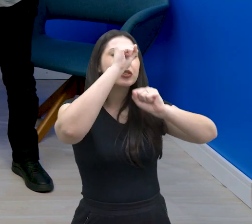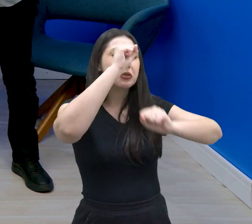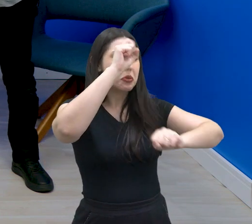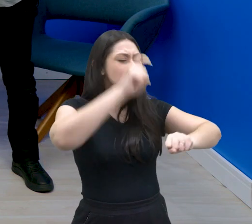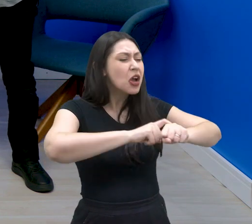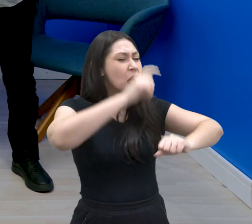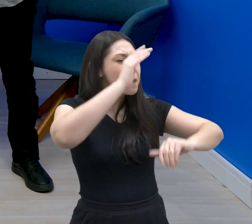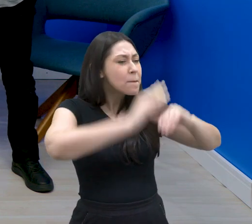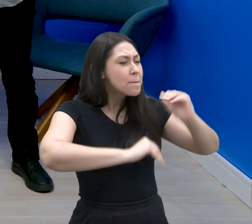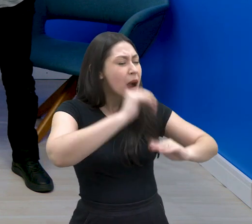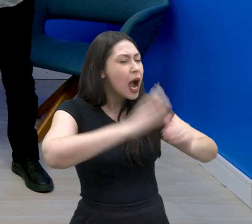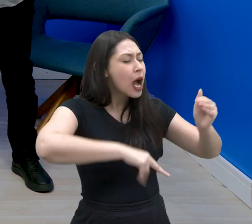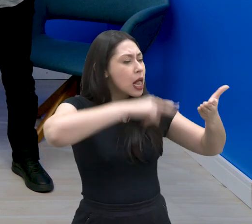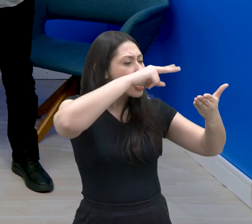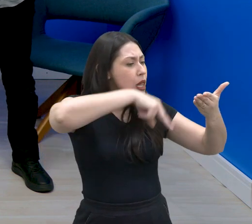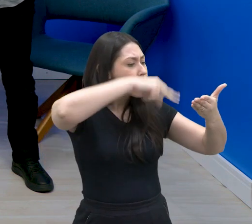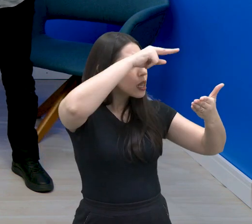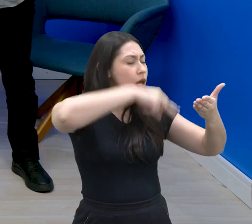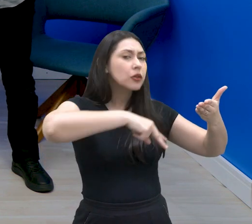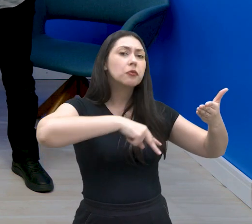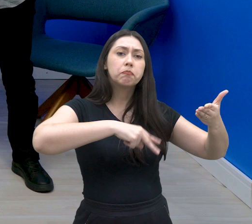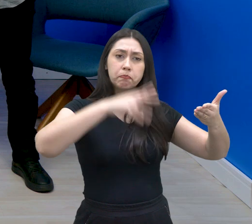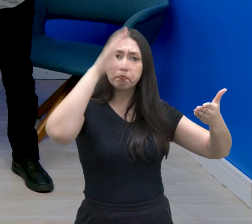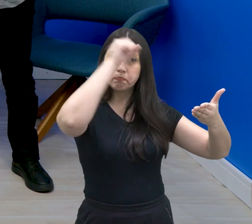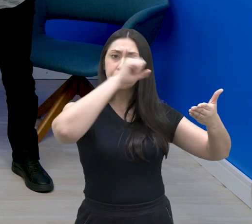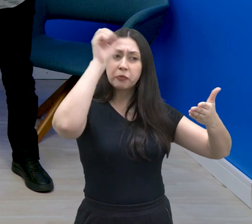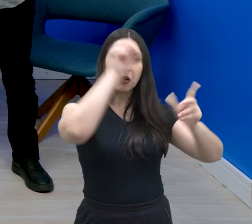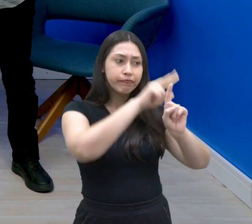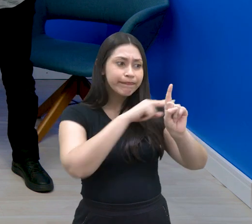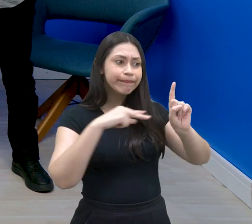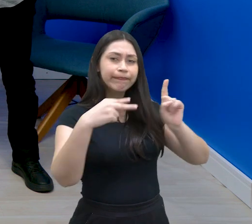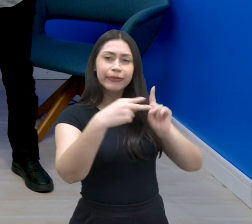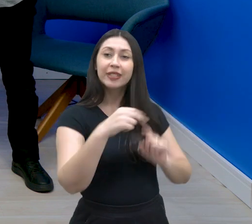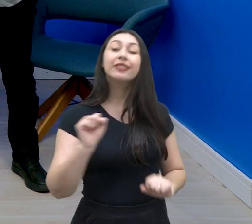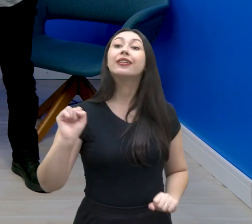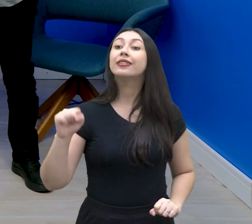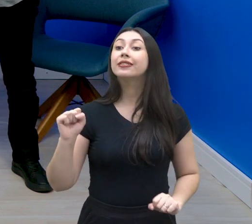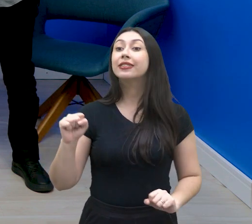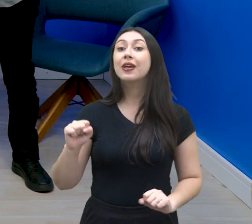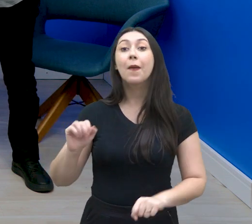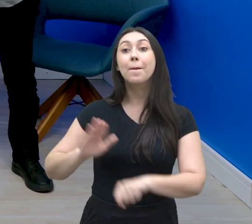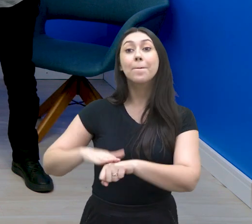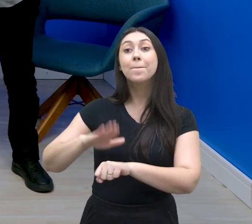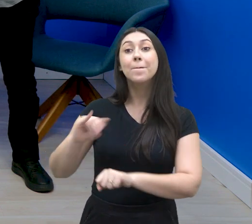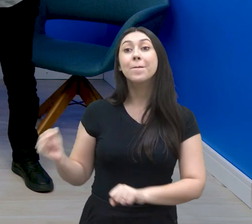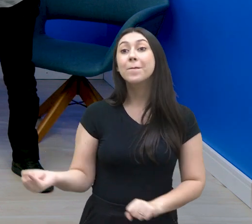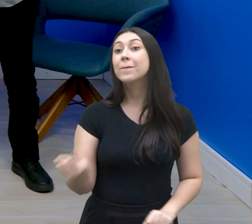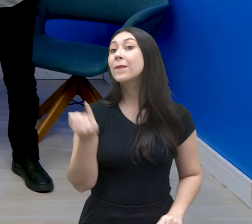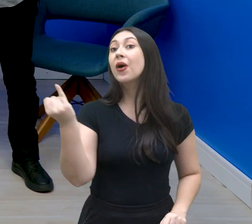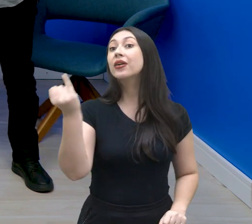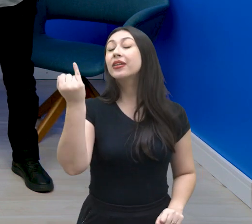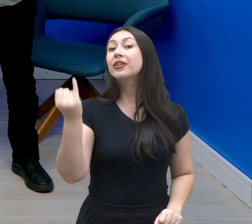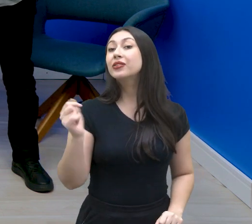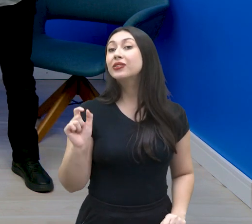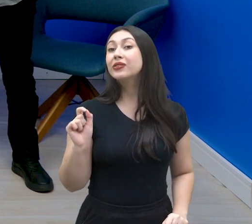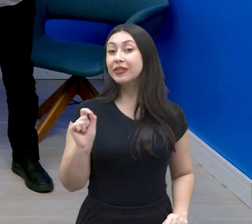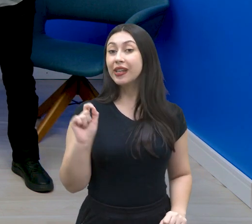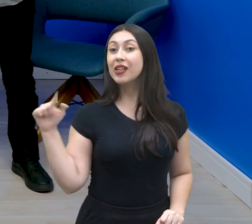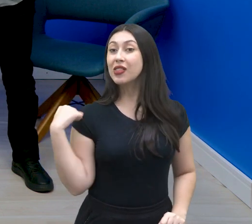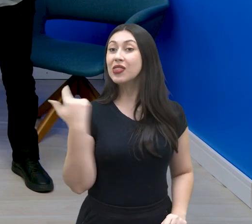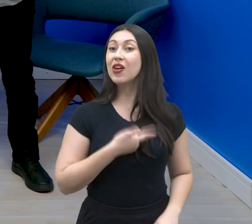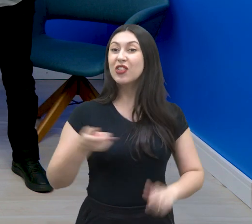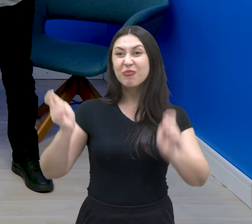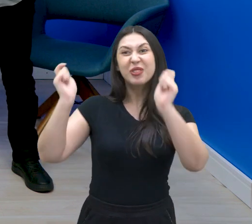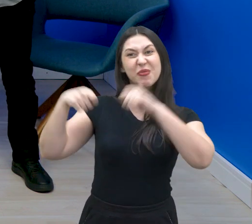praticando a política, lendo a respeito, dá para entender de muitos ângulos diferentes esse assunto. Exatamente. O mais importante disso tudo é que a gente